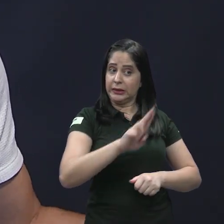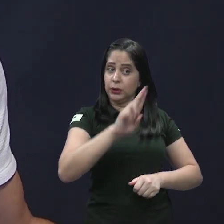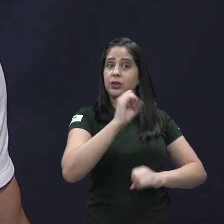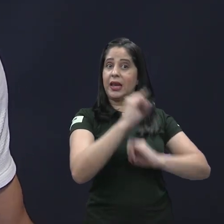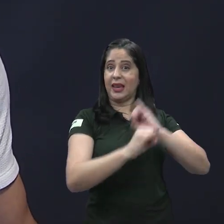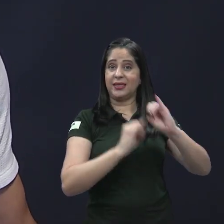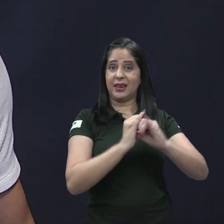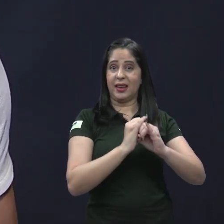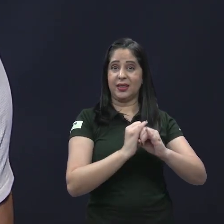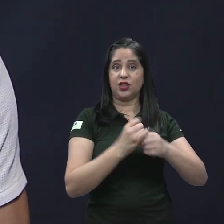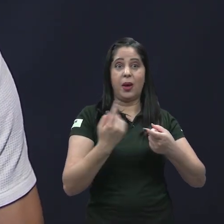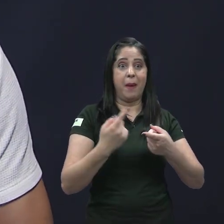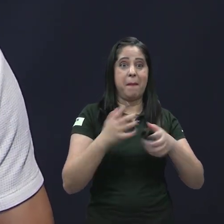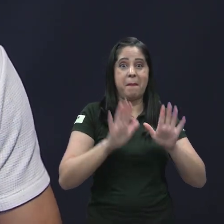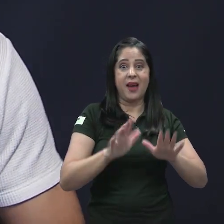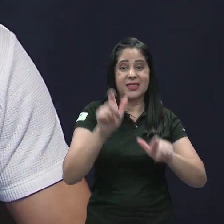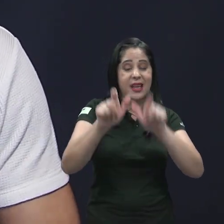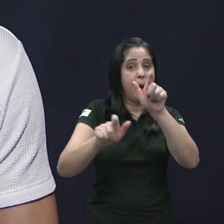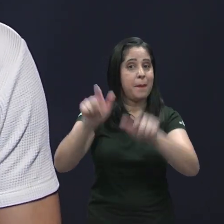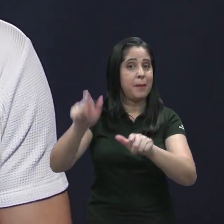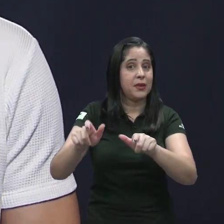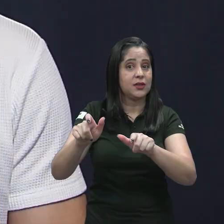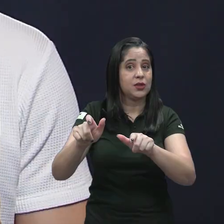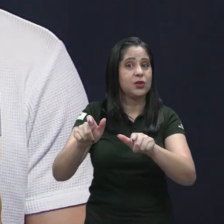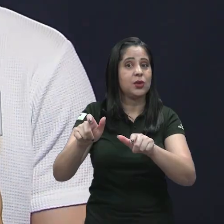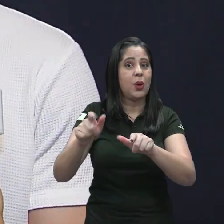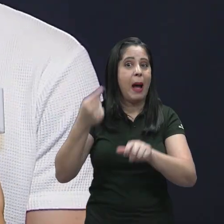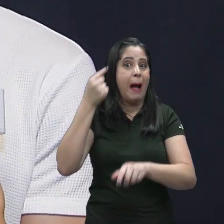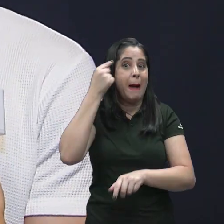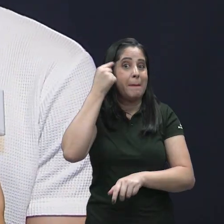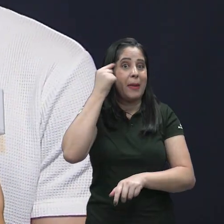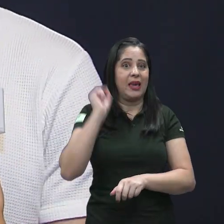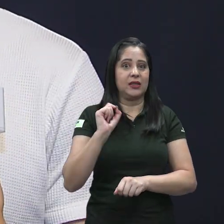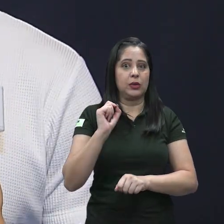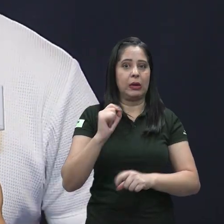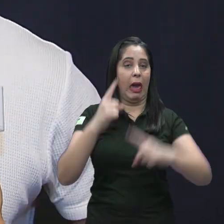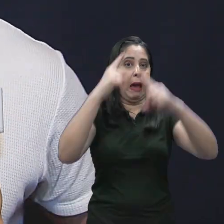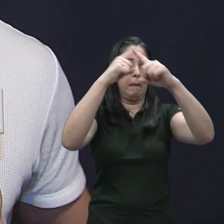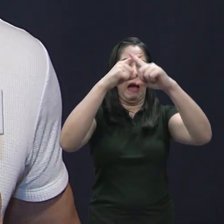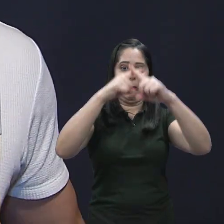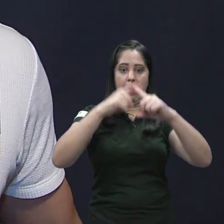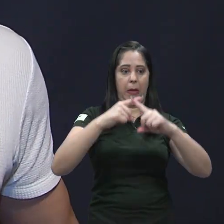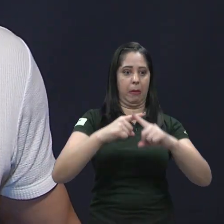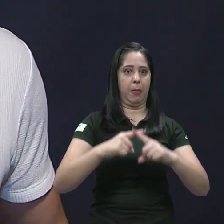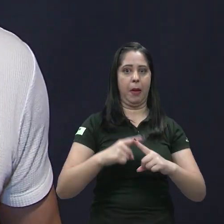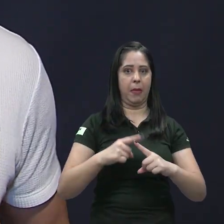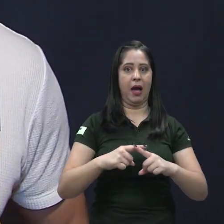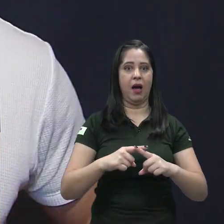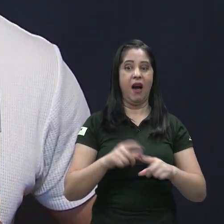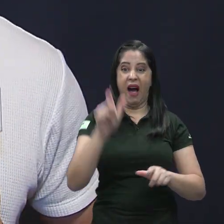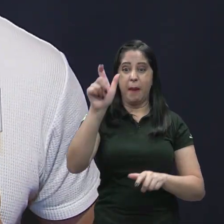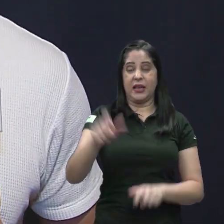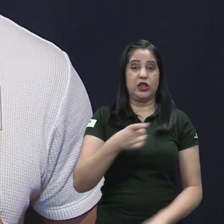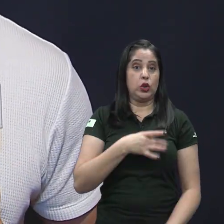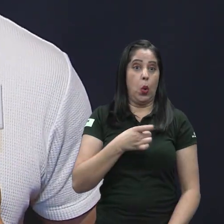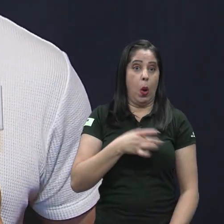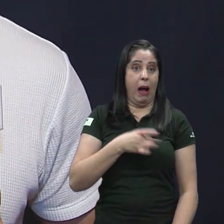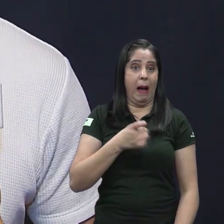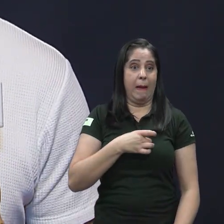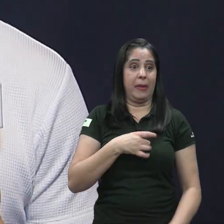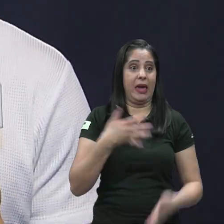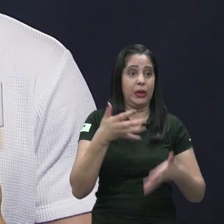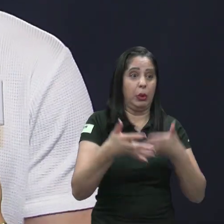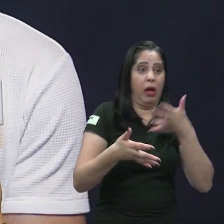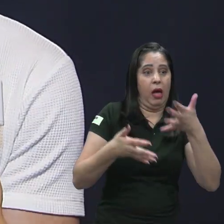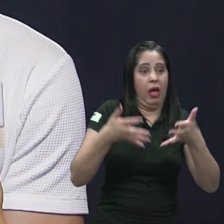primeiro grande erro, vamos dizer, é que a pessoa faz um conteúdo que é para o concorrente dela, para aquela pessoa que já é especialista. Ela tem medo de falar uma linguagem que é